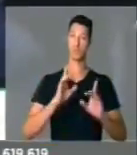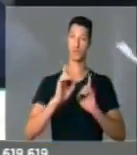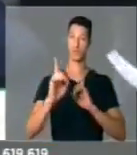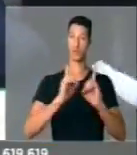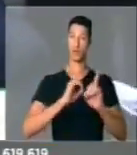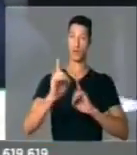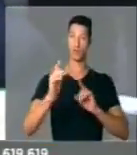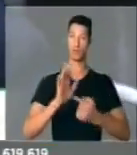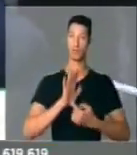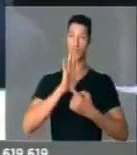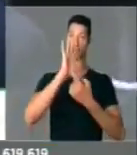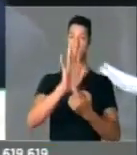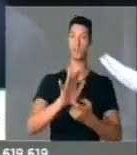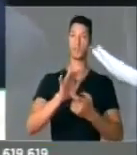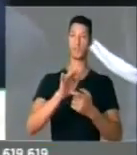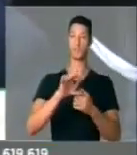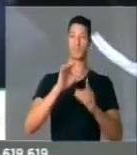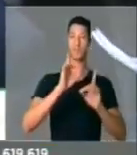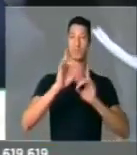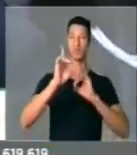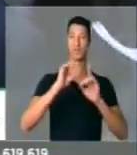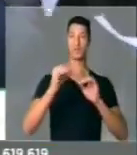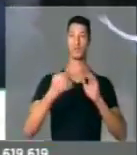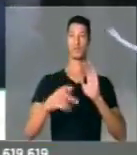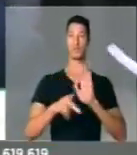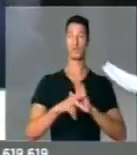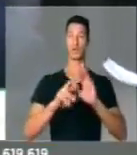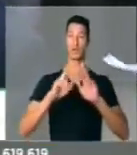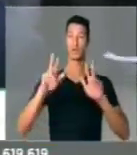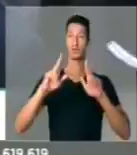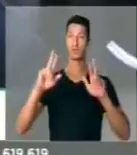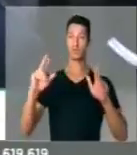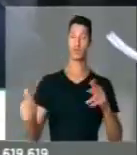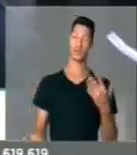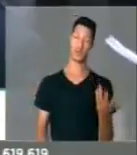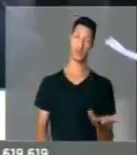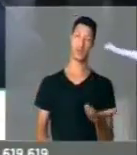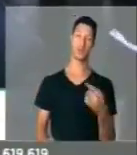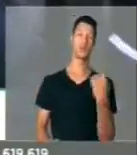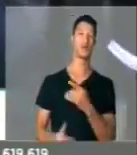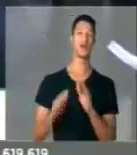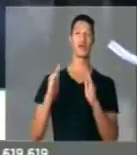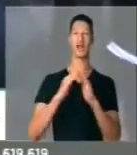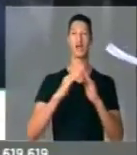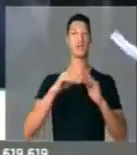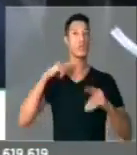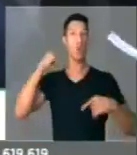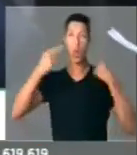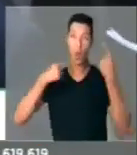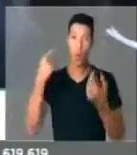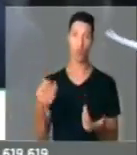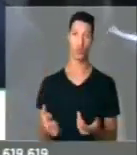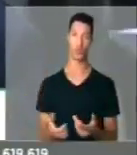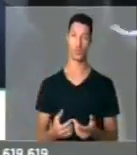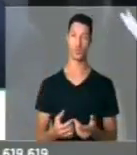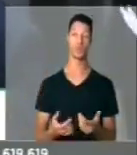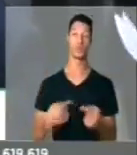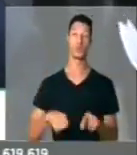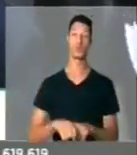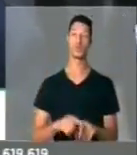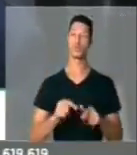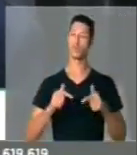diálogo demonstrada, que é uma casa do diálogo, porque é a casa dos diferentes. Não é uma casa de loucos. Então